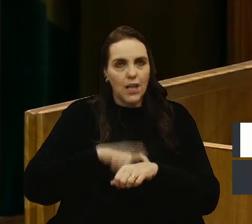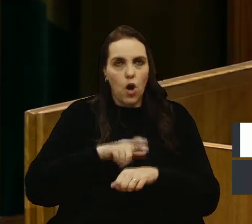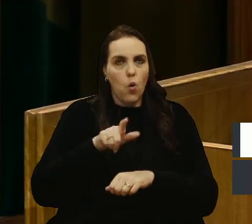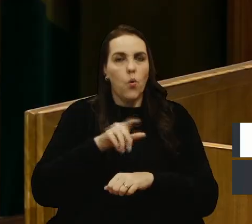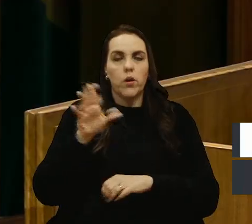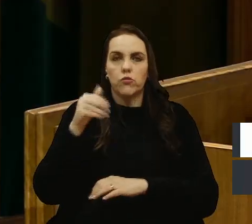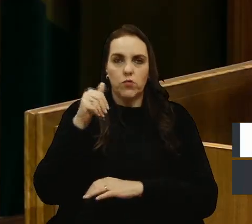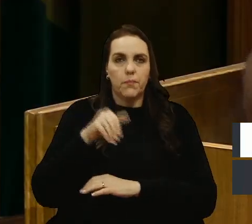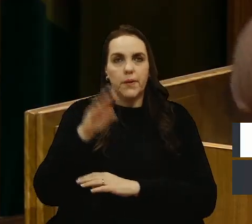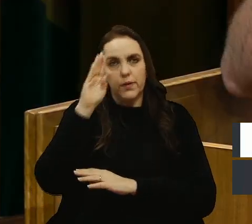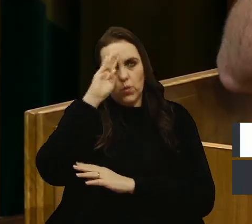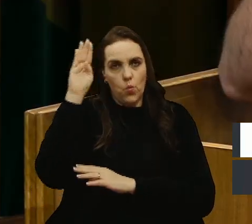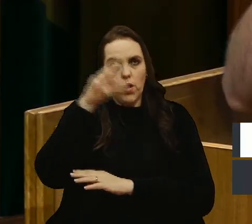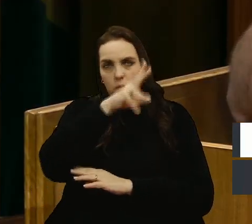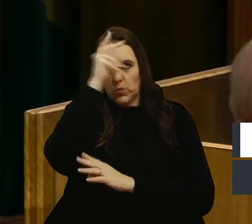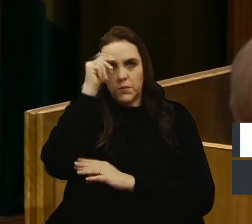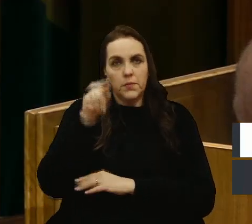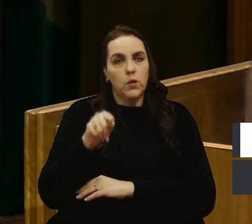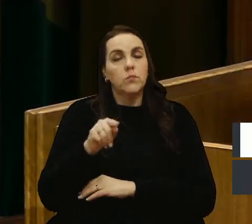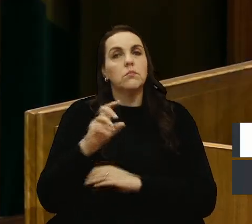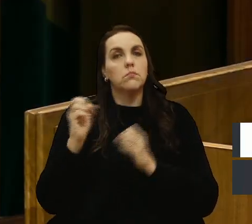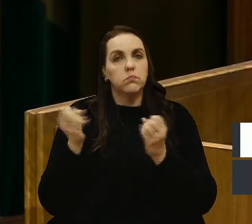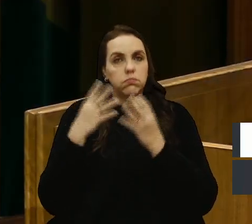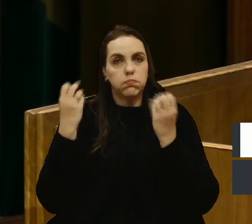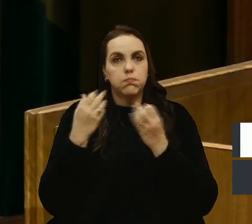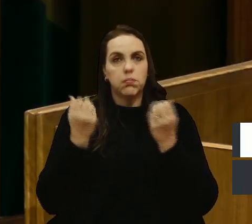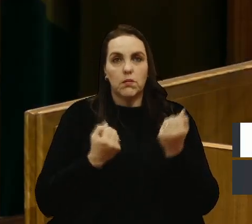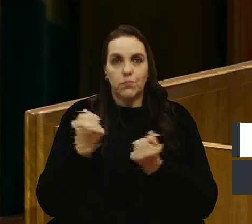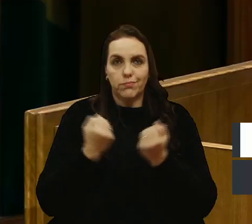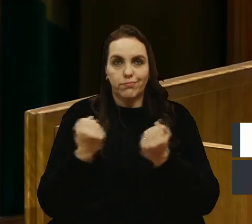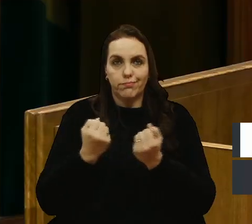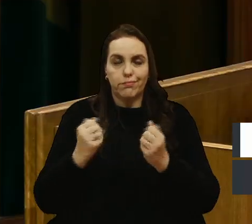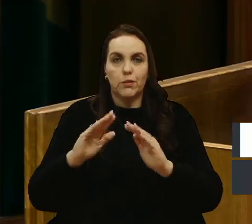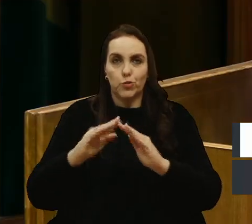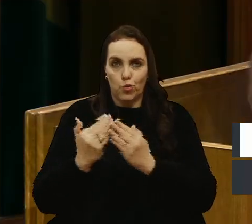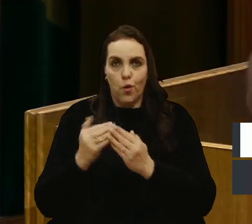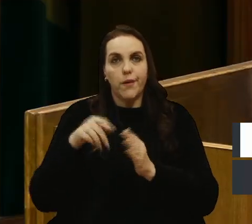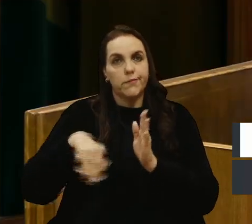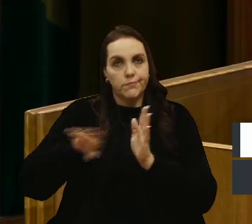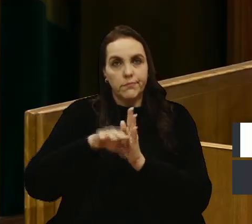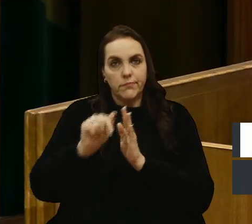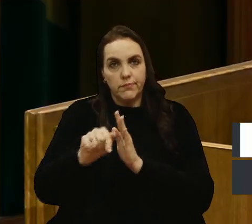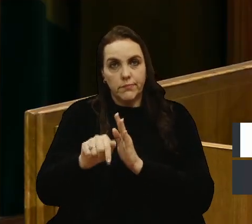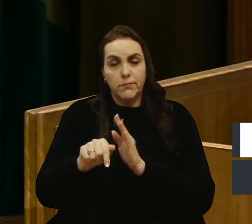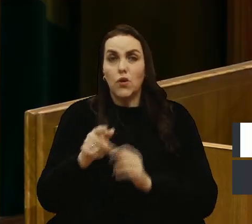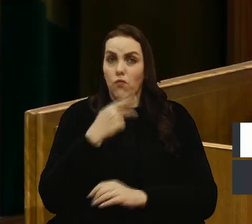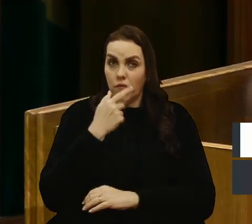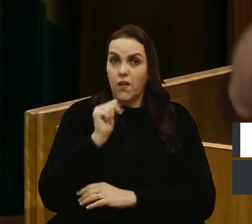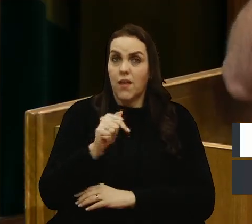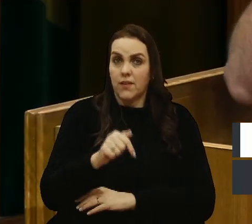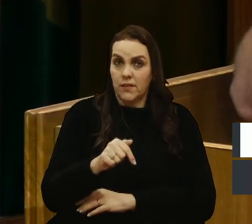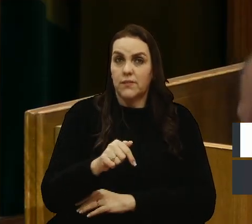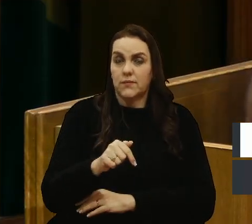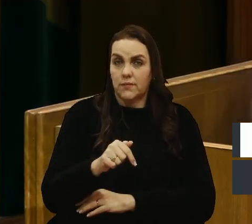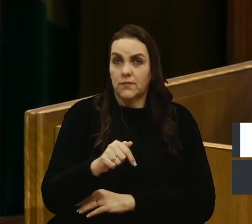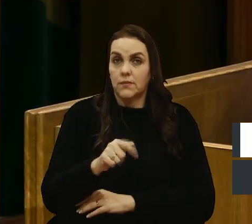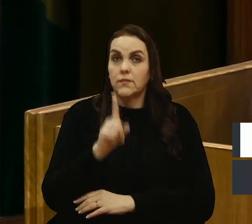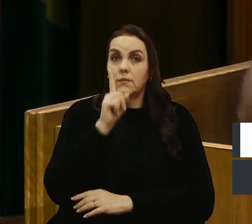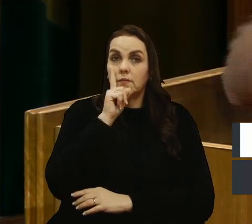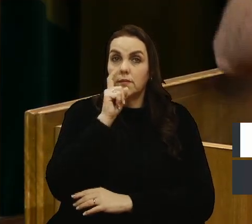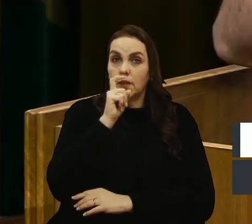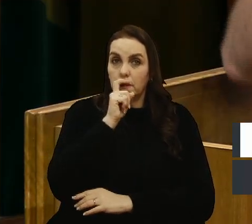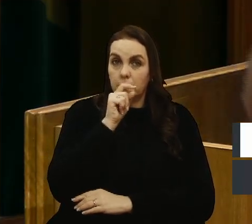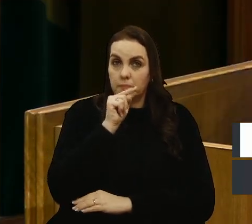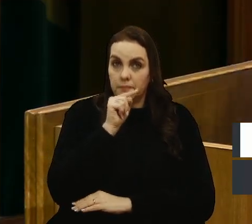Guarda Municipal para levar a patrulha escolar naquele local. E eu falo aqui, os